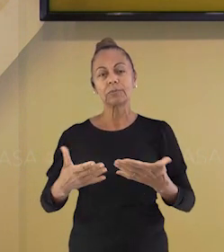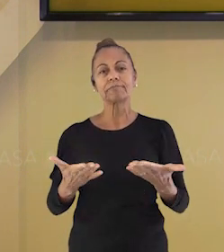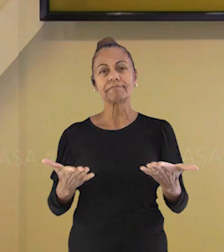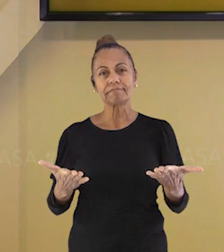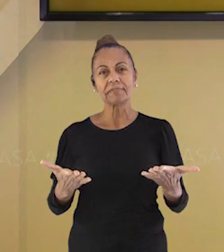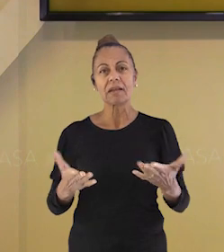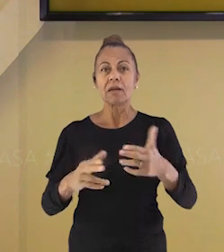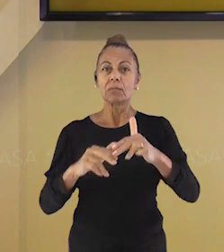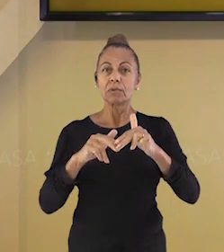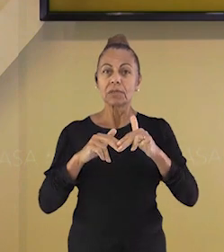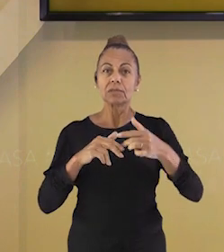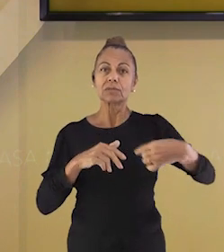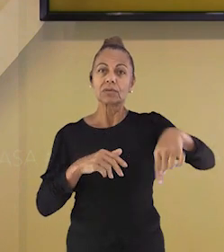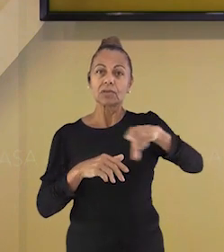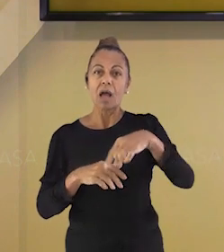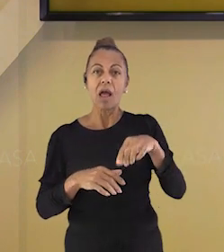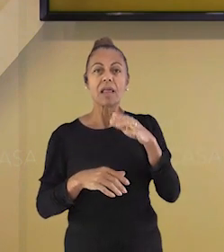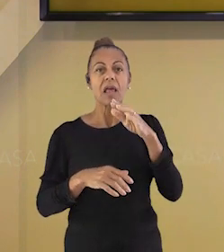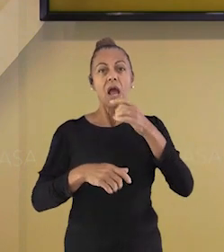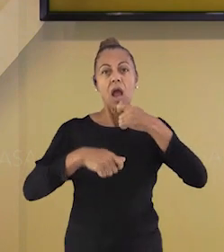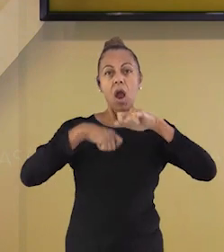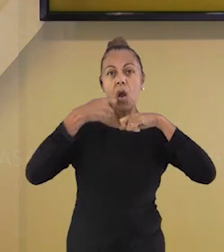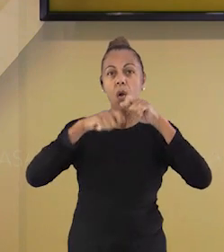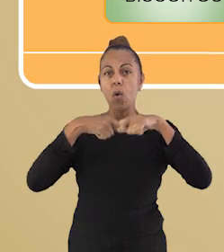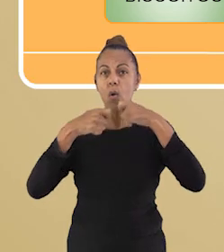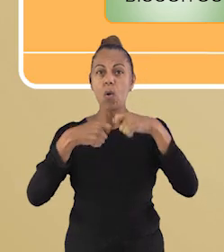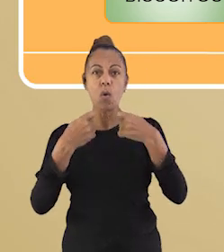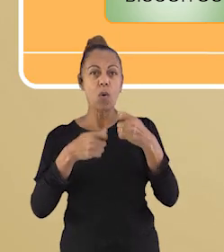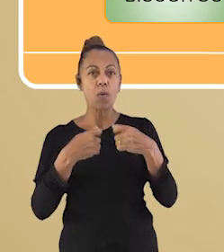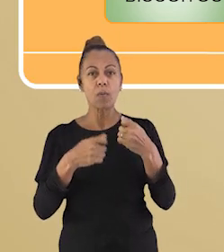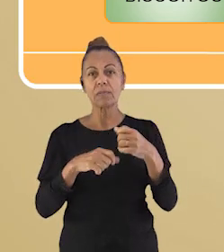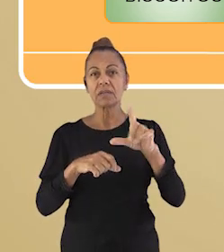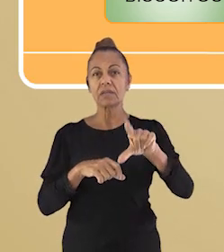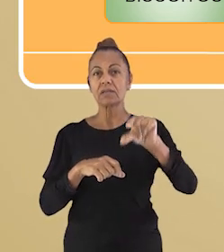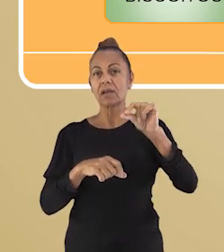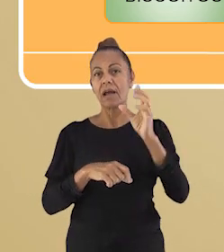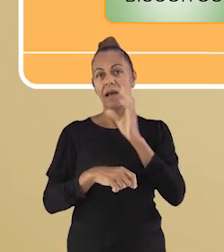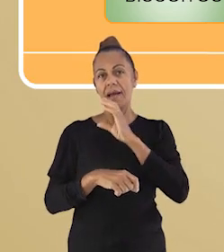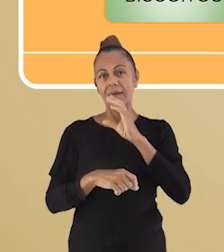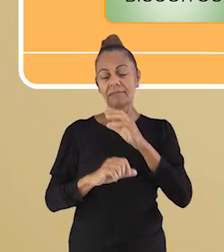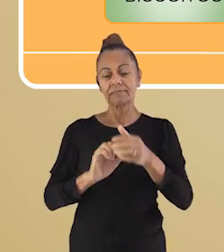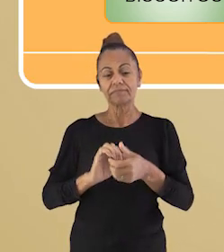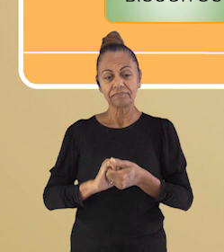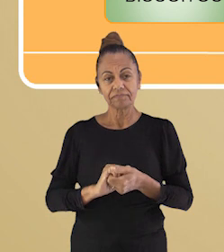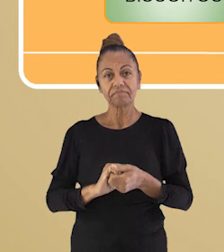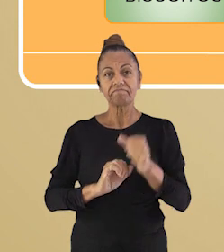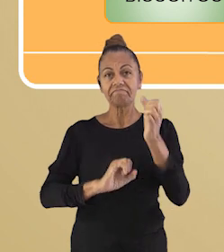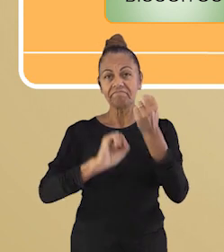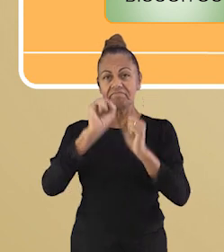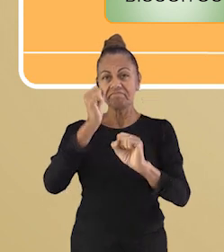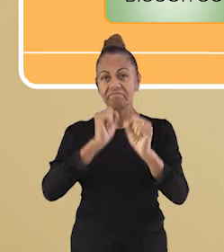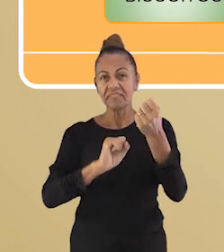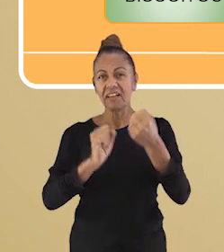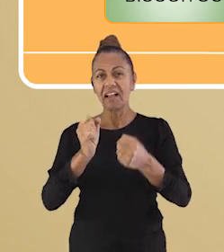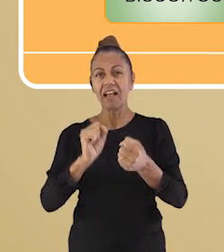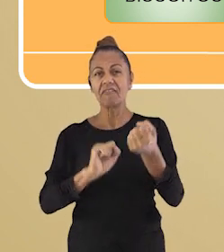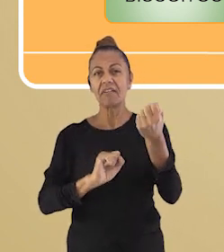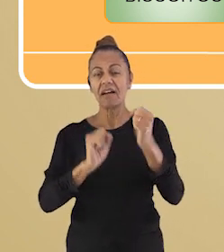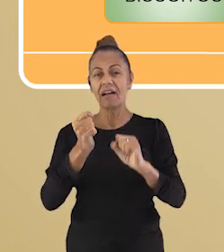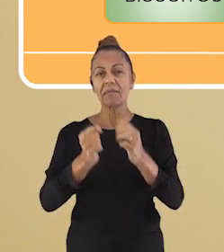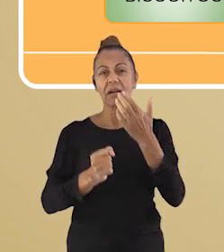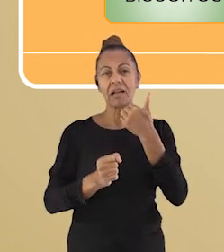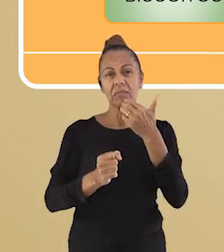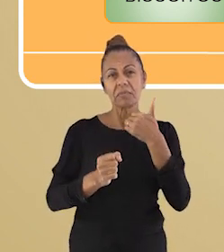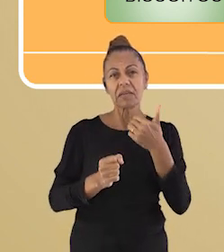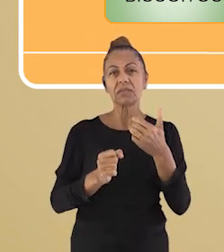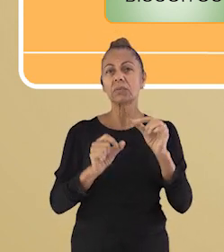nos rendemos a refeições mais rápidas. Os alimentos industrializados e ultramente processados